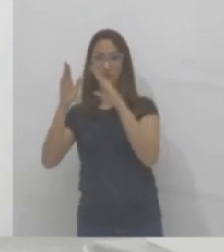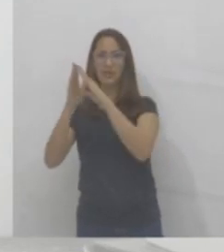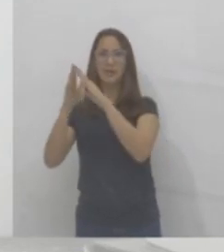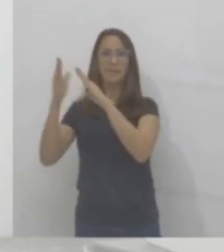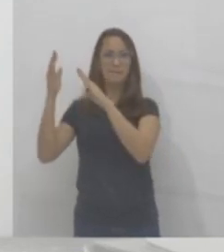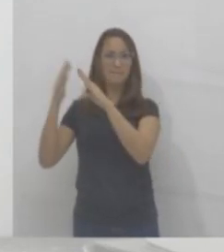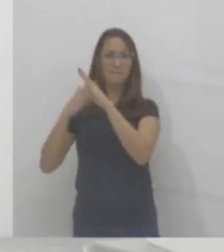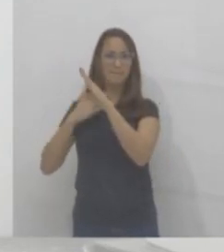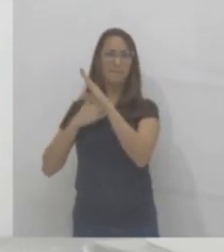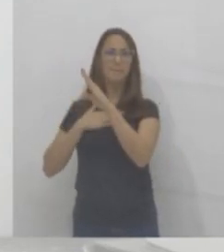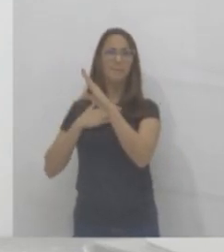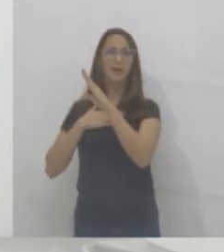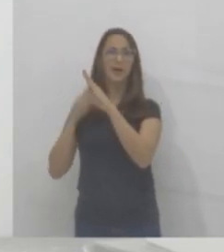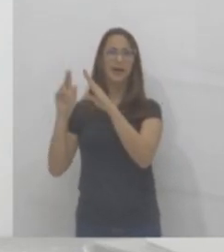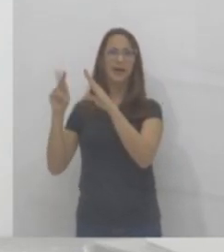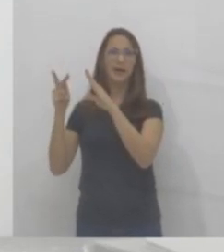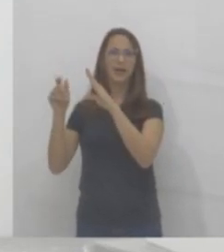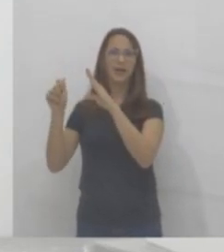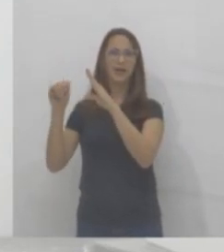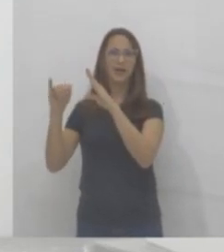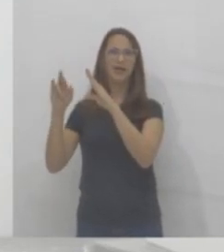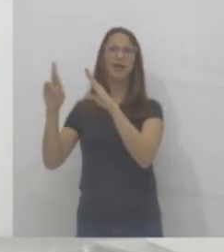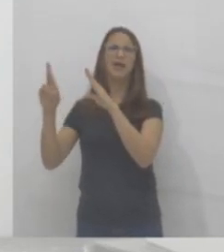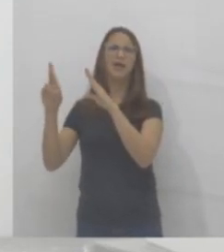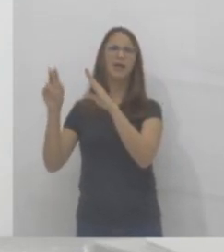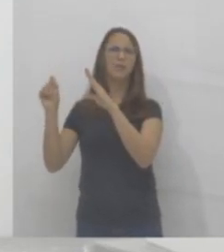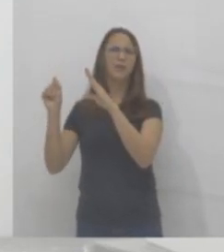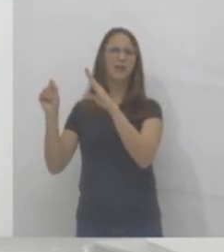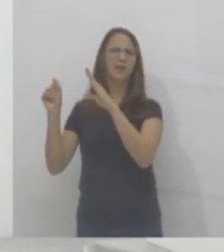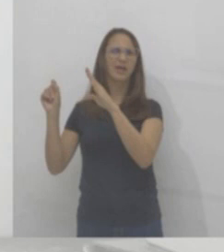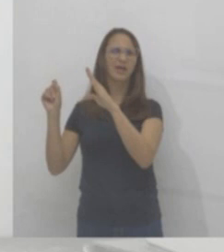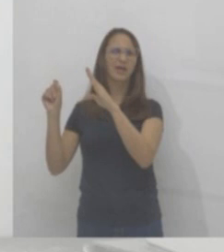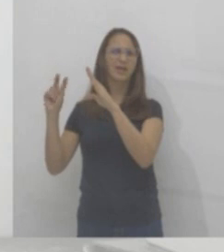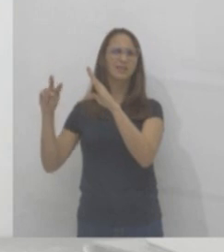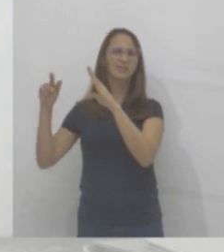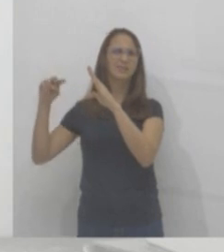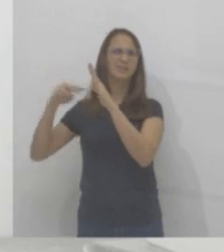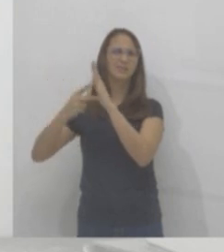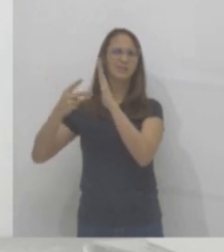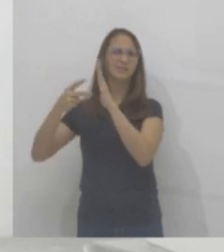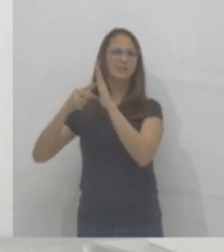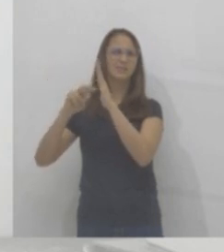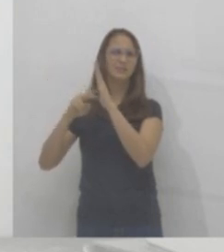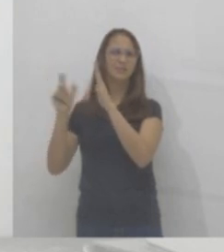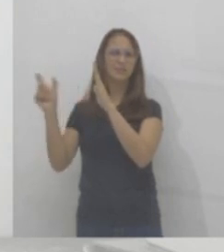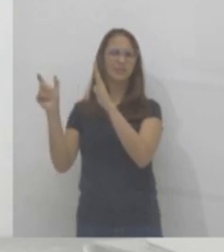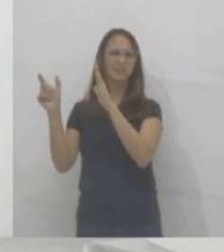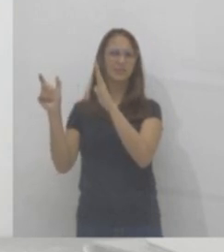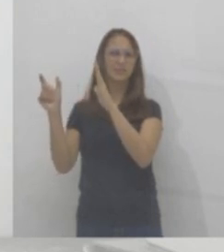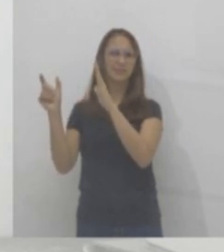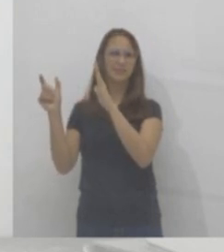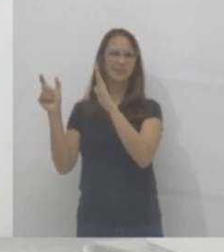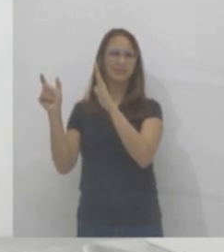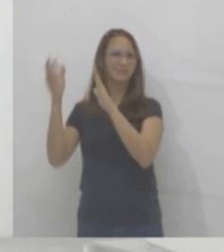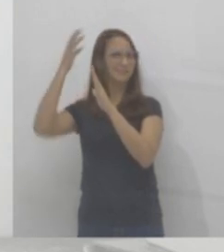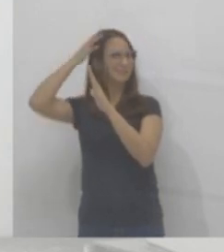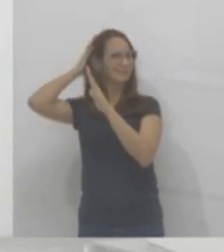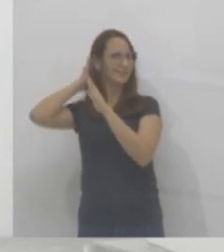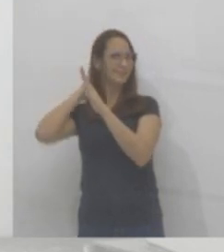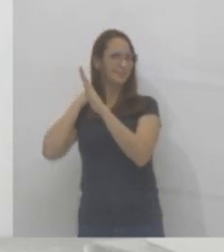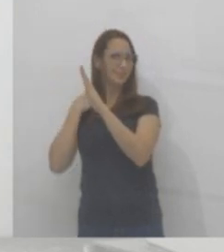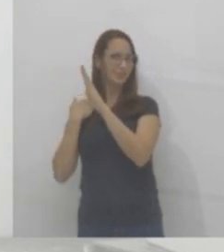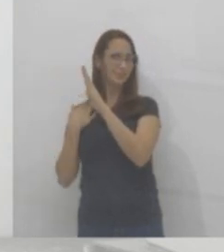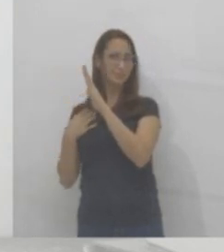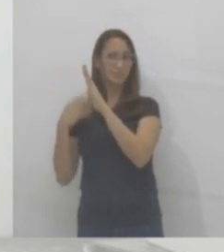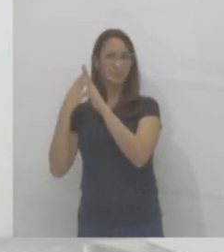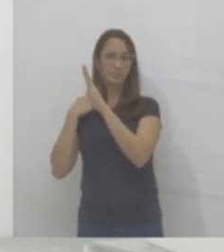O que é hair? Quem lembra o que é hair? A parte do corpo, foi estudado no 8º ano, no 7º ano, né? My hair é cabelo. Se eu